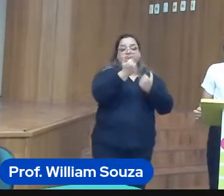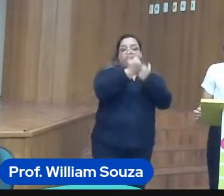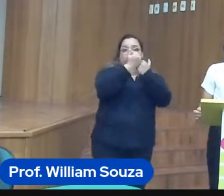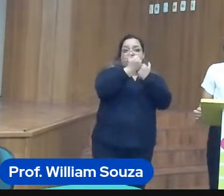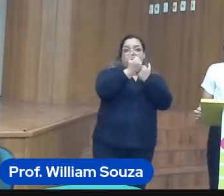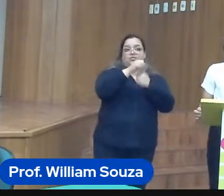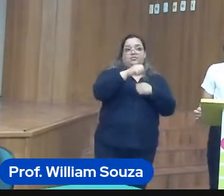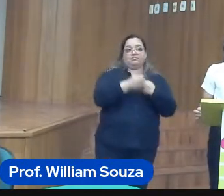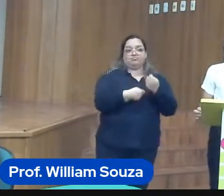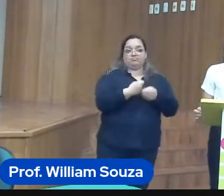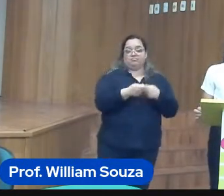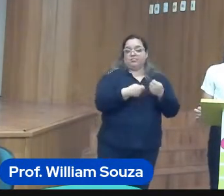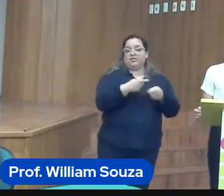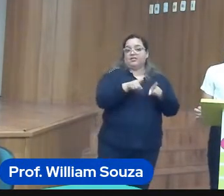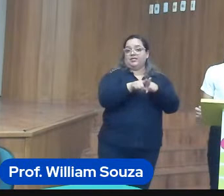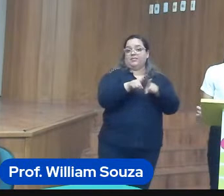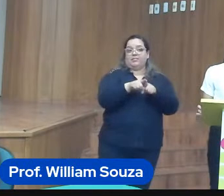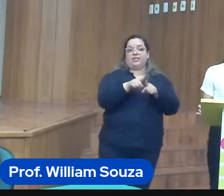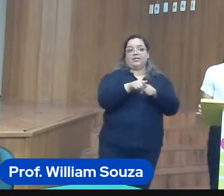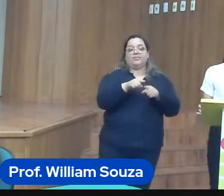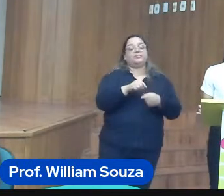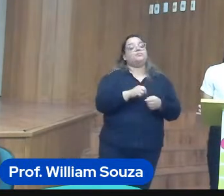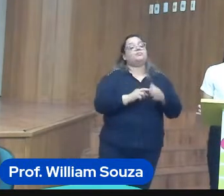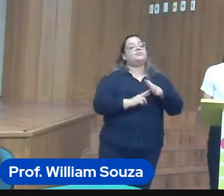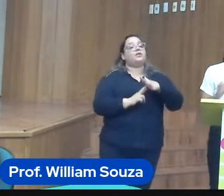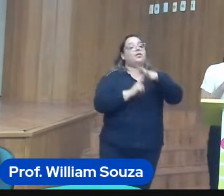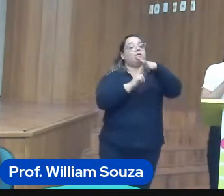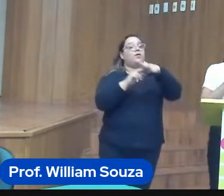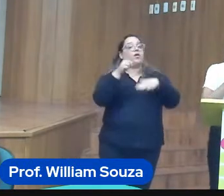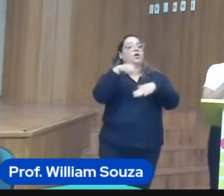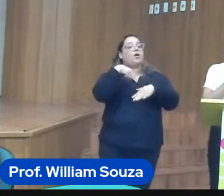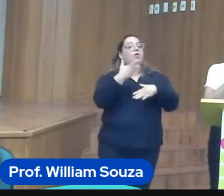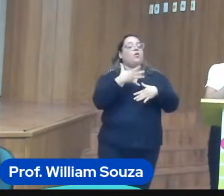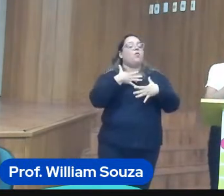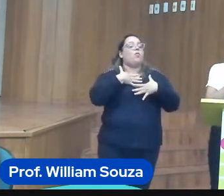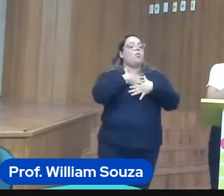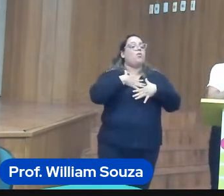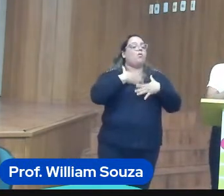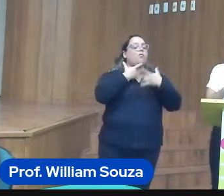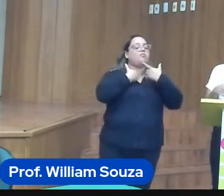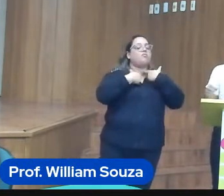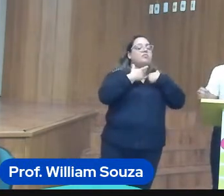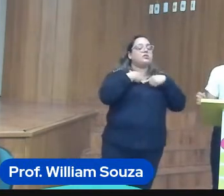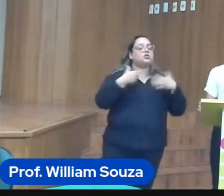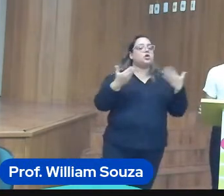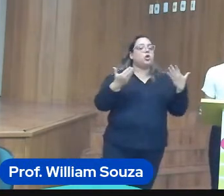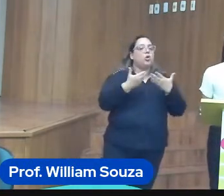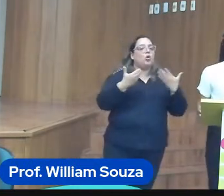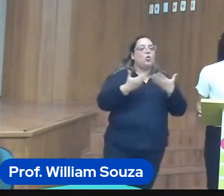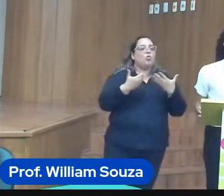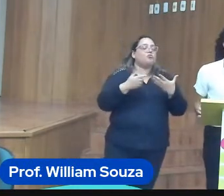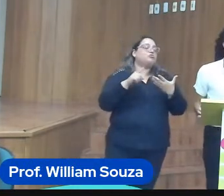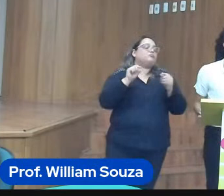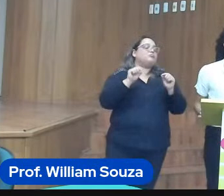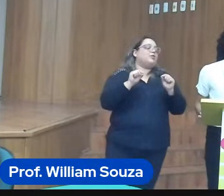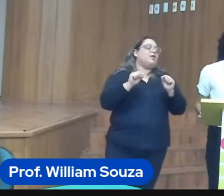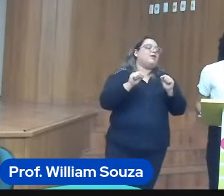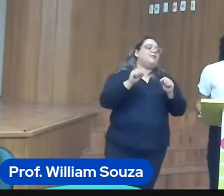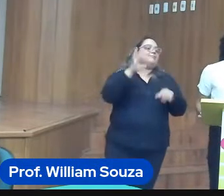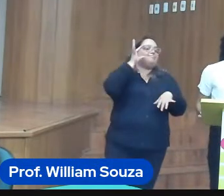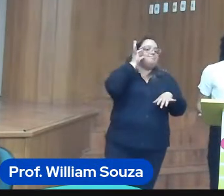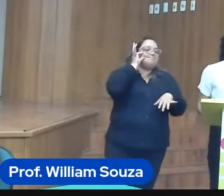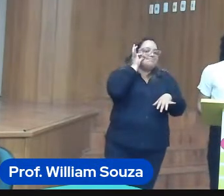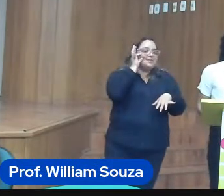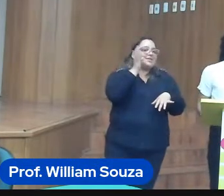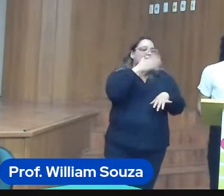reitora. Primeiramente, gostaria de dizer que o nosso desejo era estar presencialmente junto com vocês, mas por uma